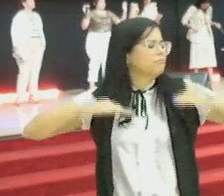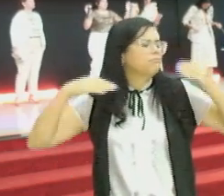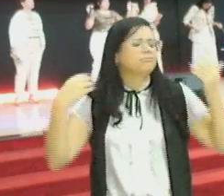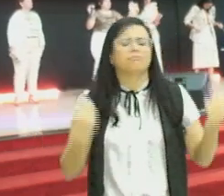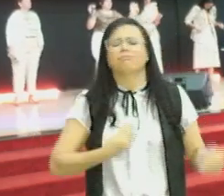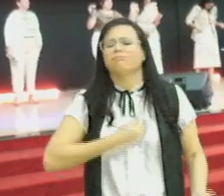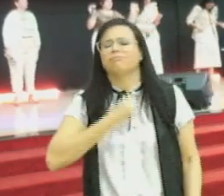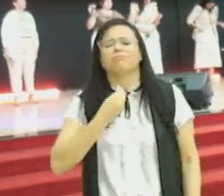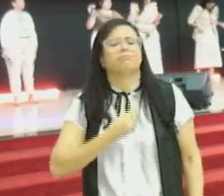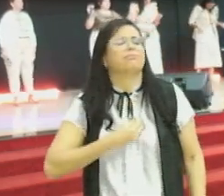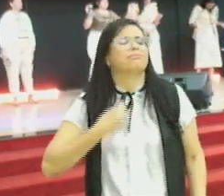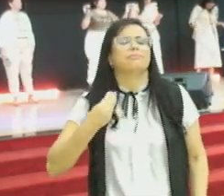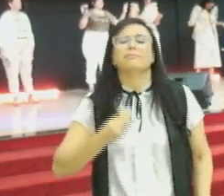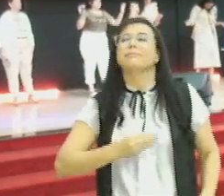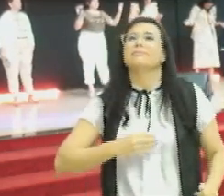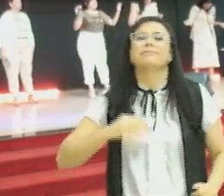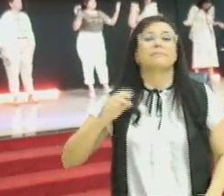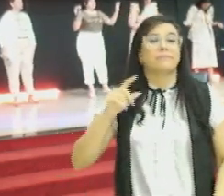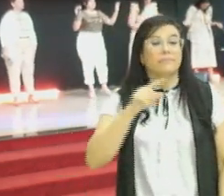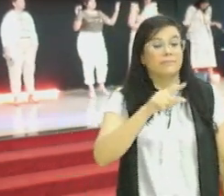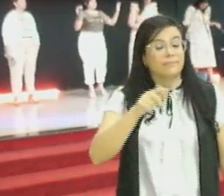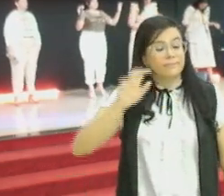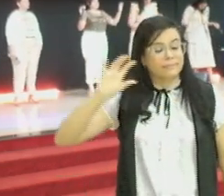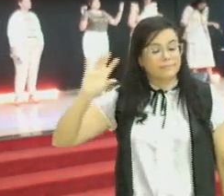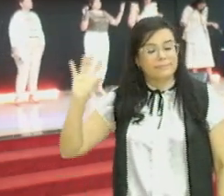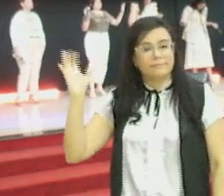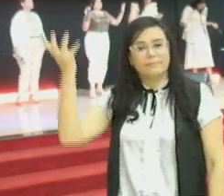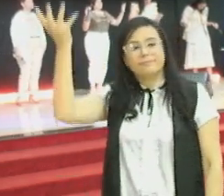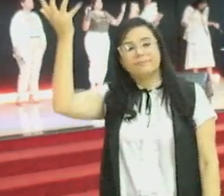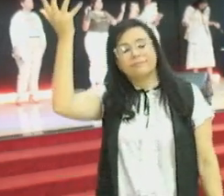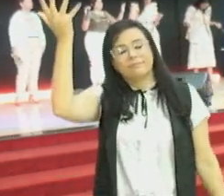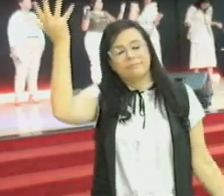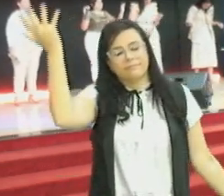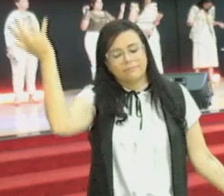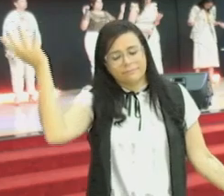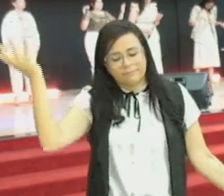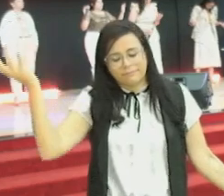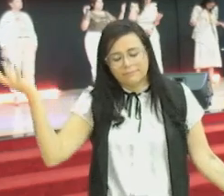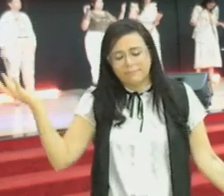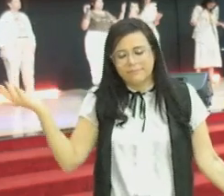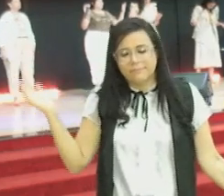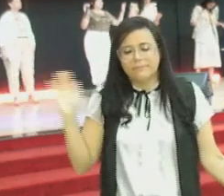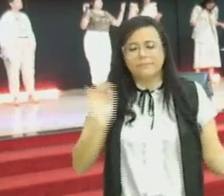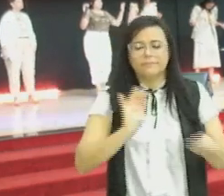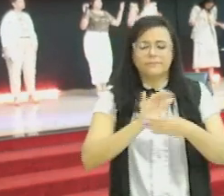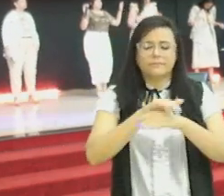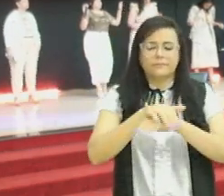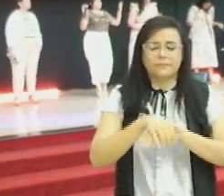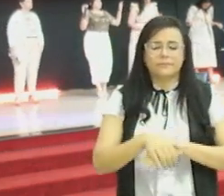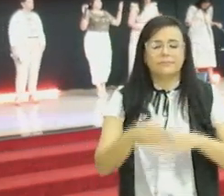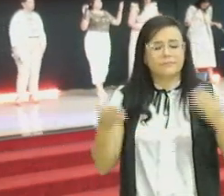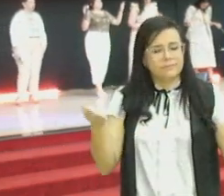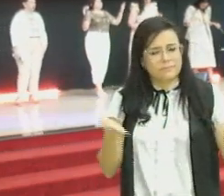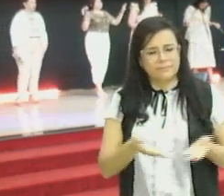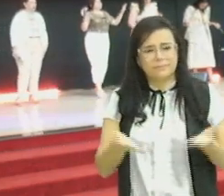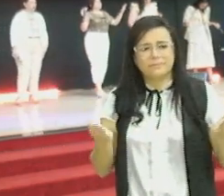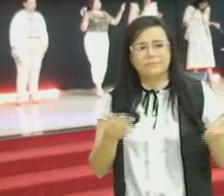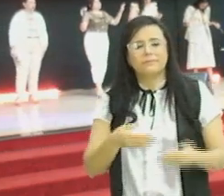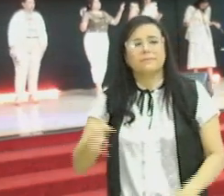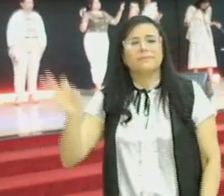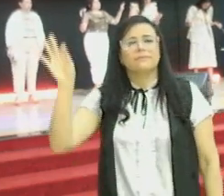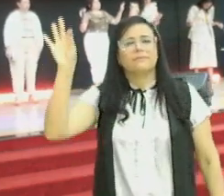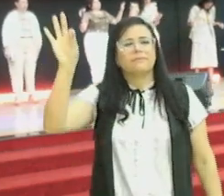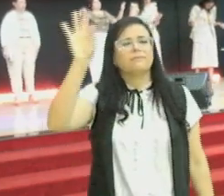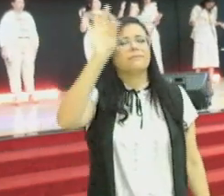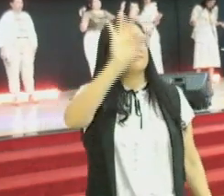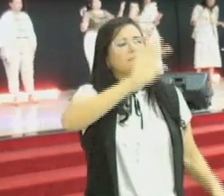da graça de Deus na nossa vida. Por isso, esta noite, deixe que o Espírito toque em